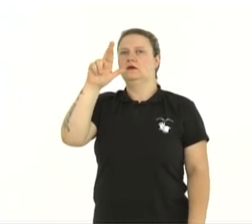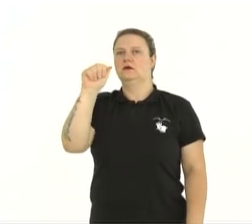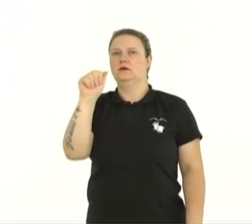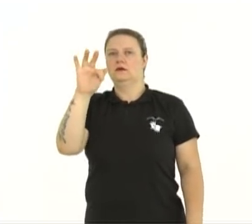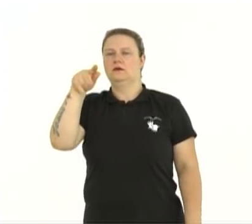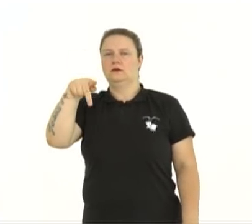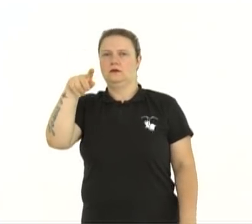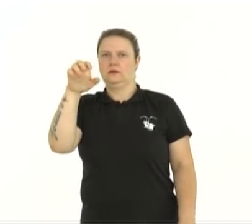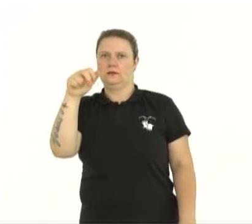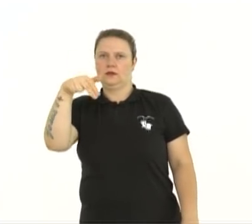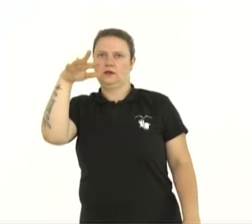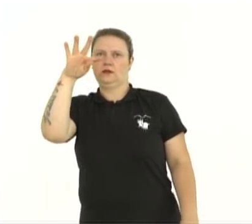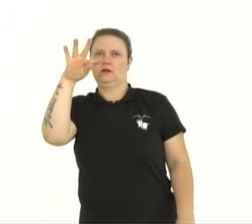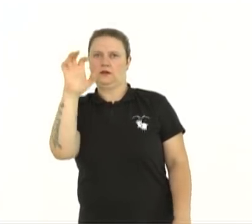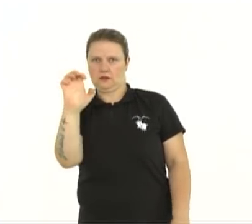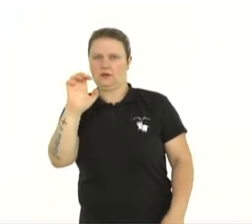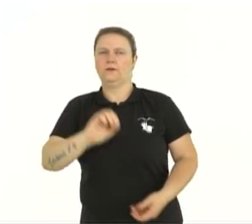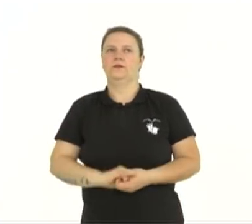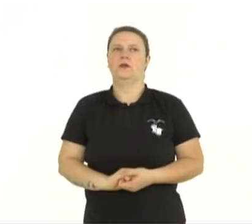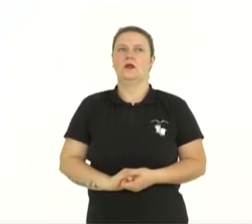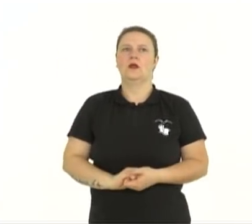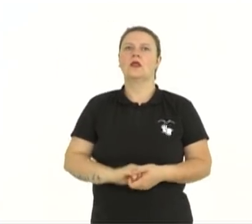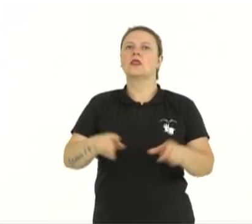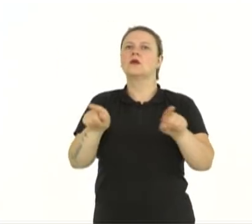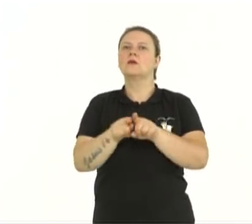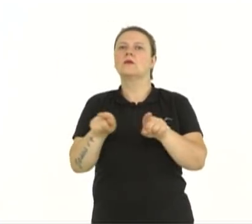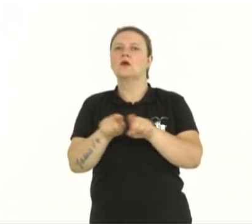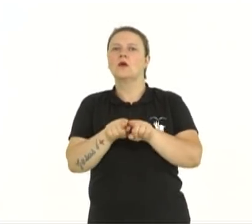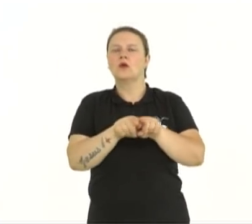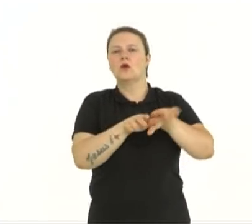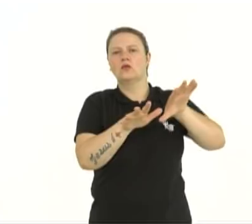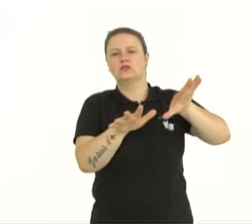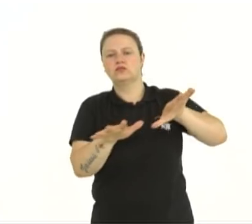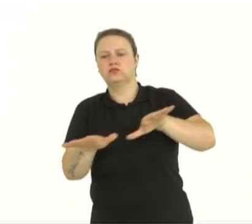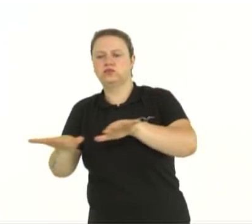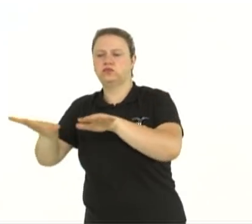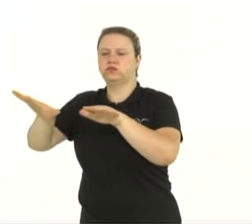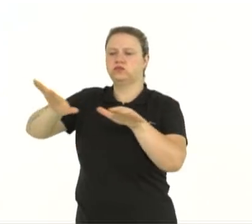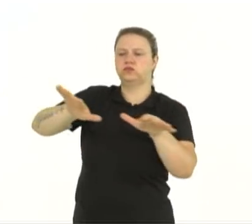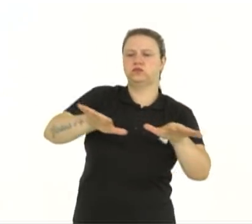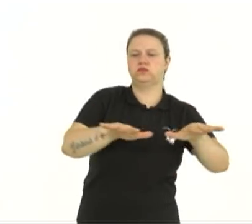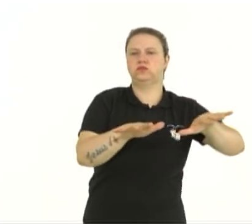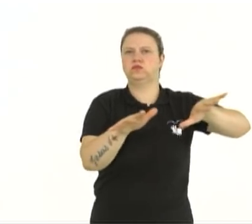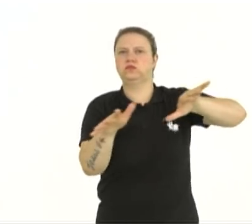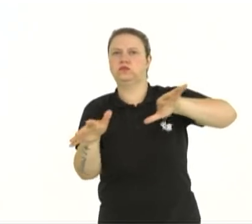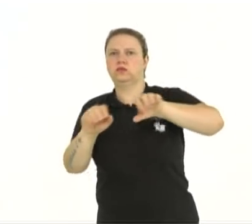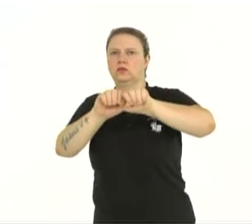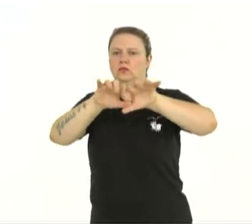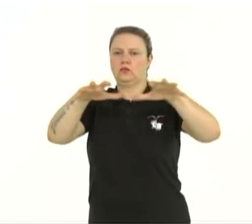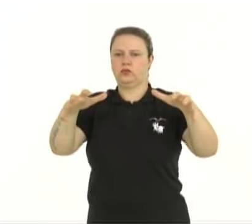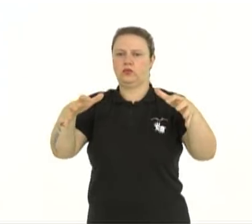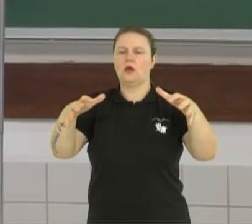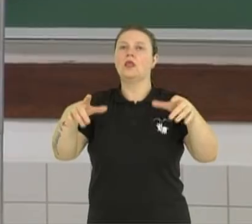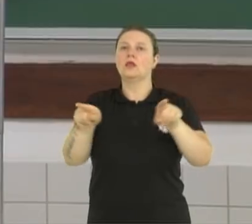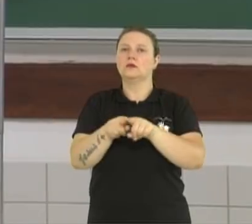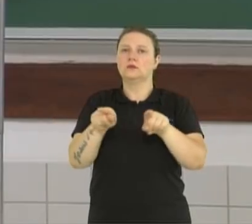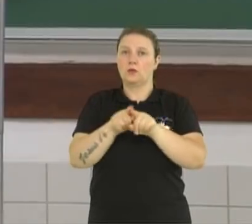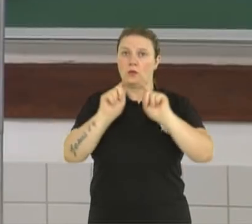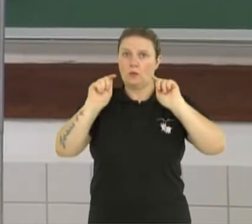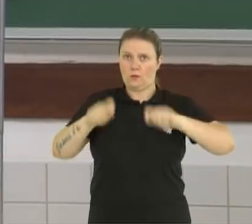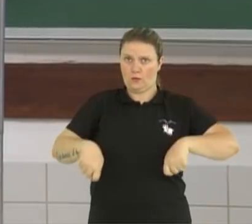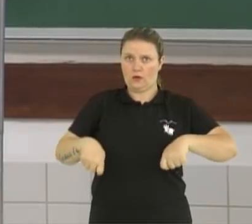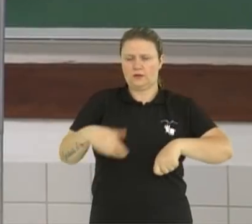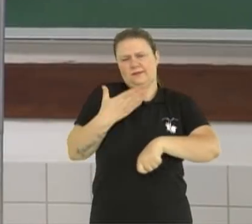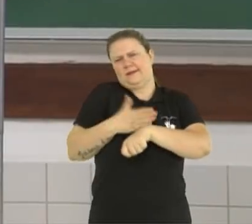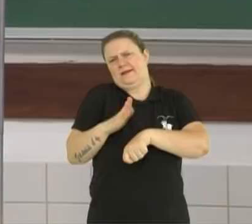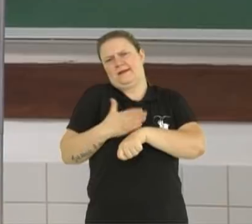é conhecido como paraglider, que é uma modalidade de voo livre, que pode ser praticado tanto para recreação quanto para competição. Então